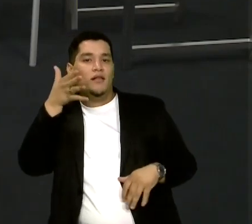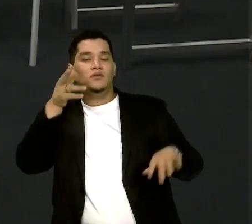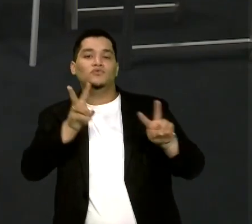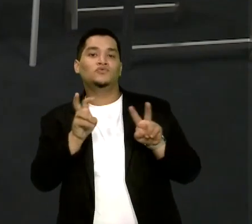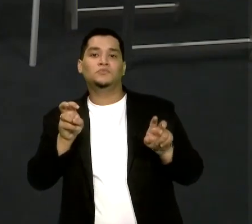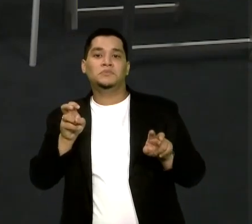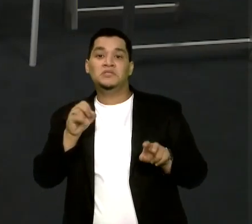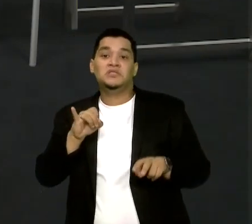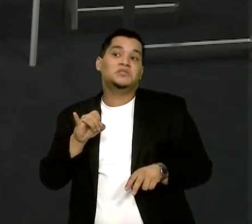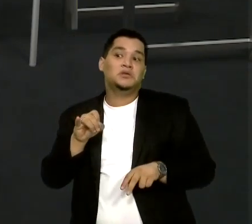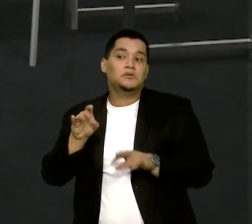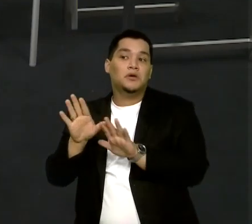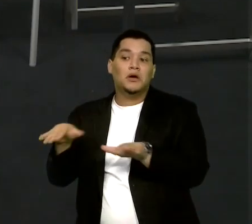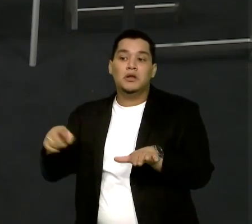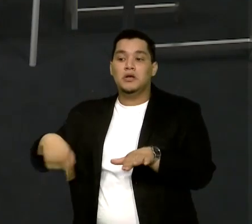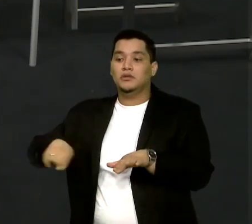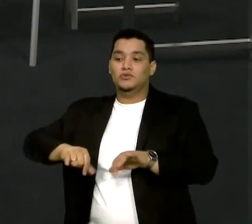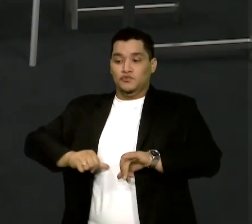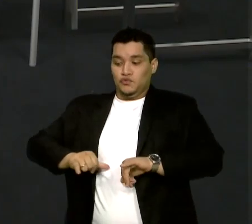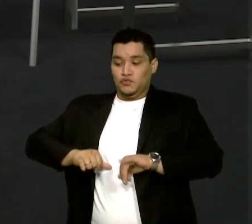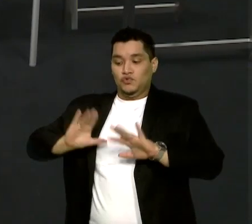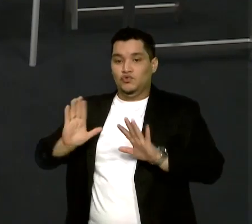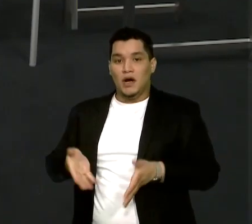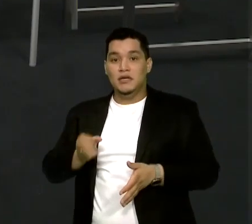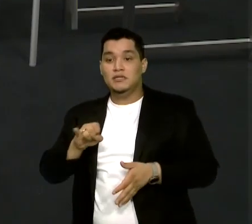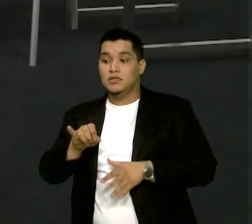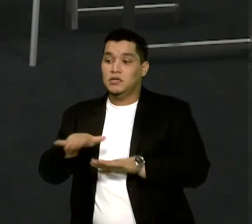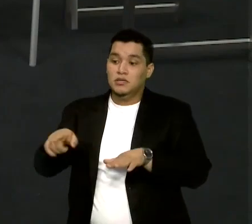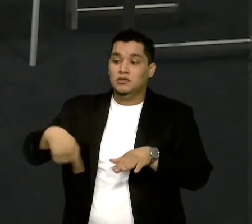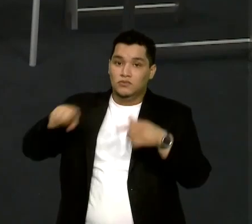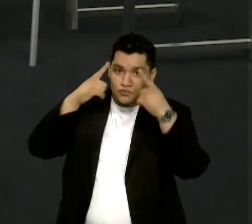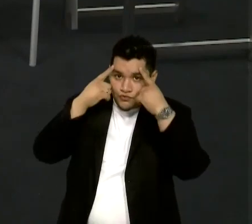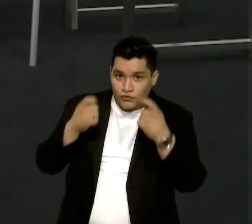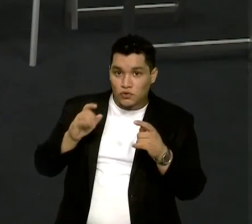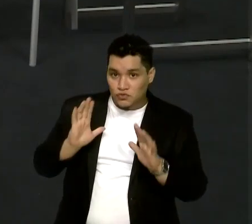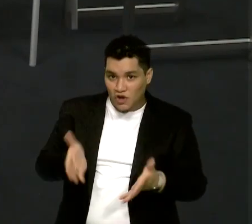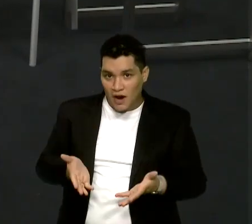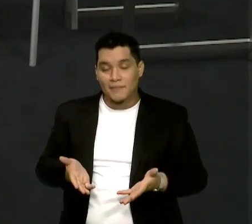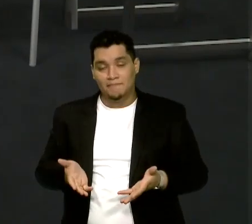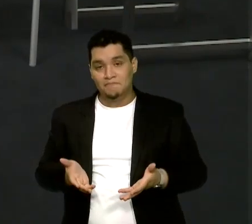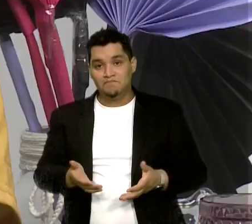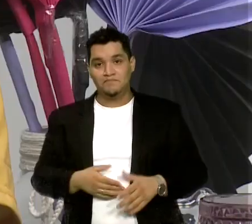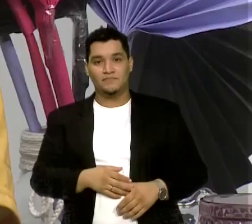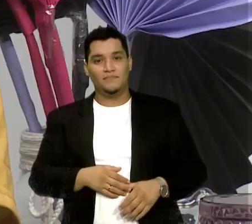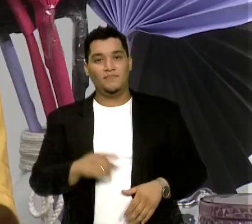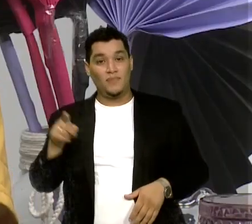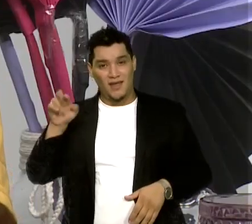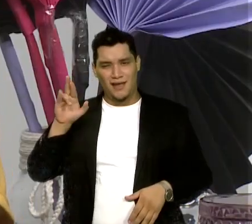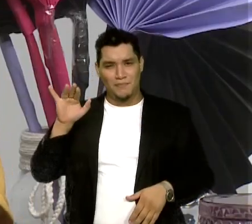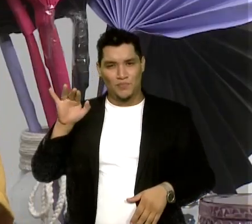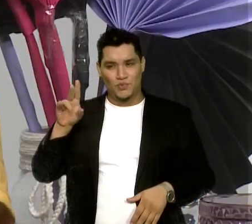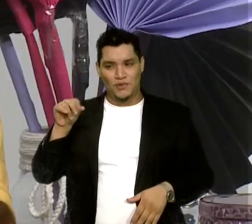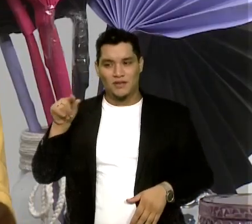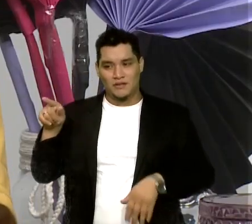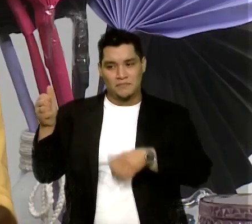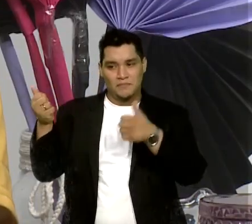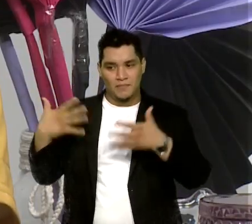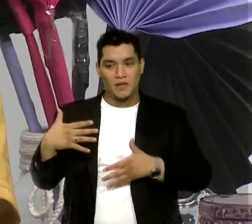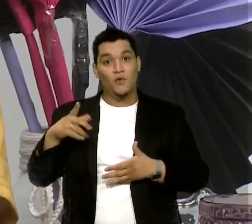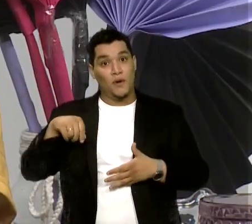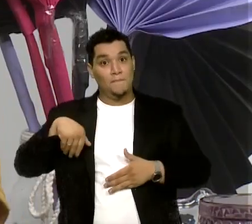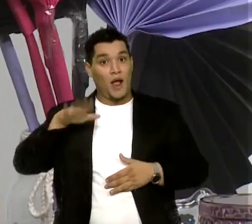sofrendo, exatamente, a violência, exatamente, né? Exatamente. As estatísticas são, sim, horríveis. E, né, como a dona Raimunda mesma comentou, a gente se